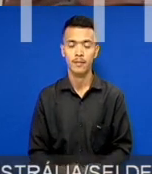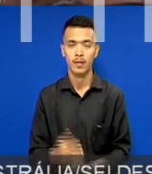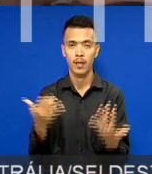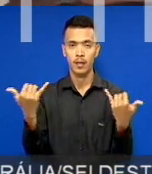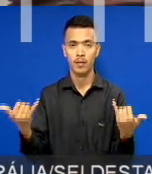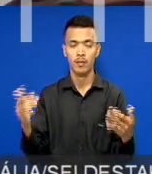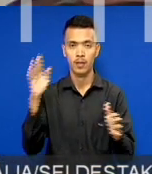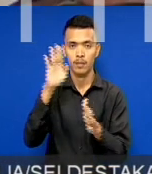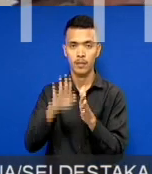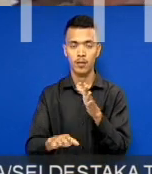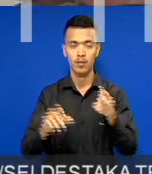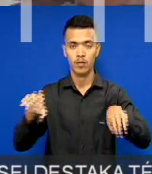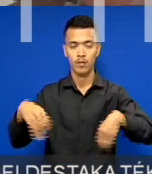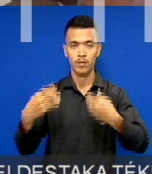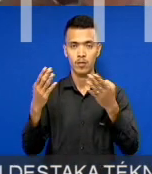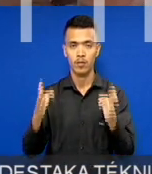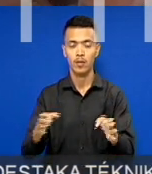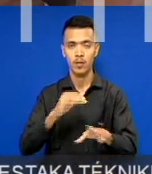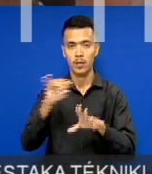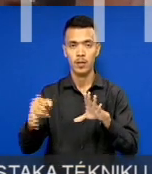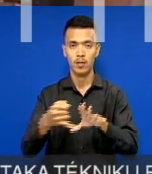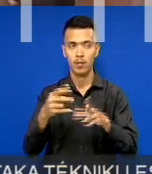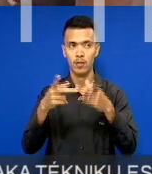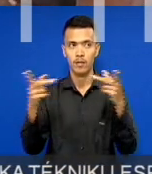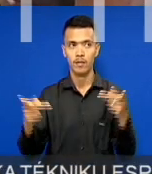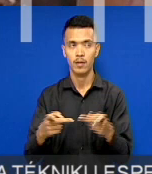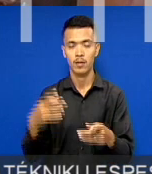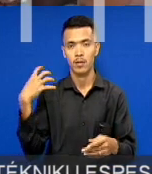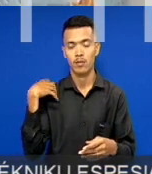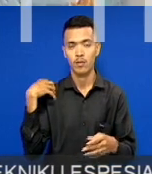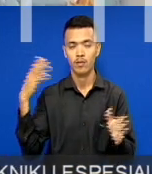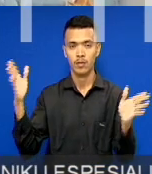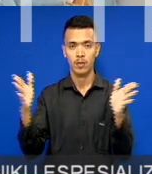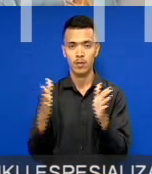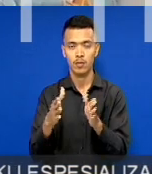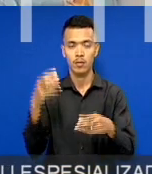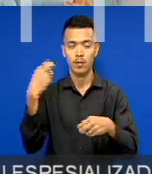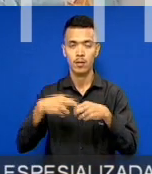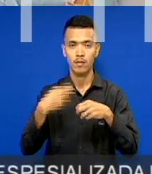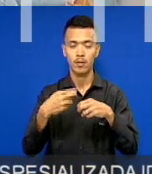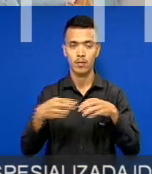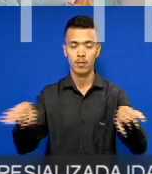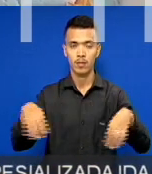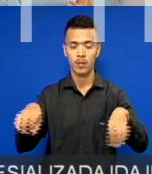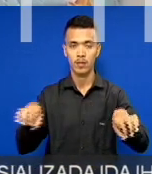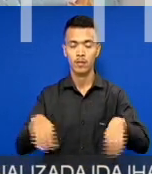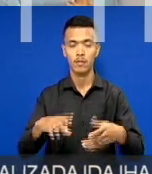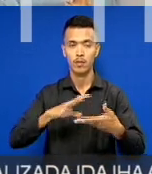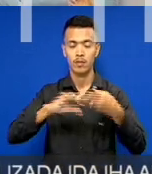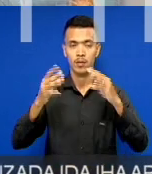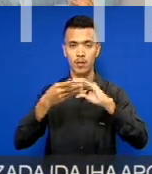oras ne menos recurso humano, inclui espaço ba edifício clot, hodi prejudica serviço Museu